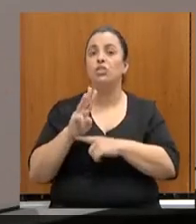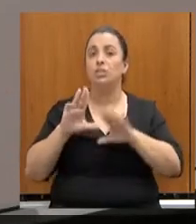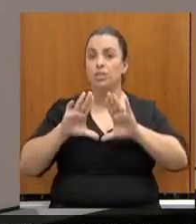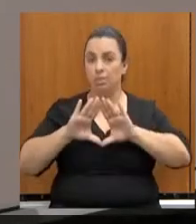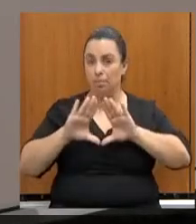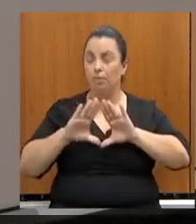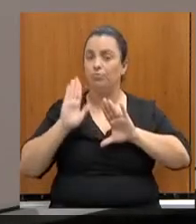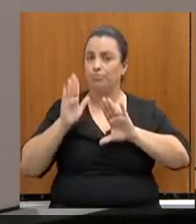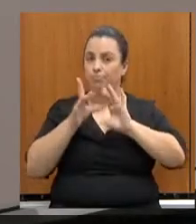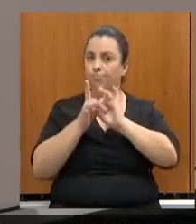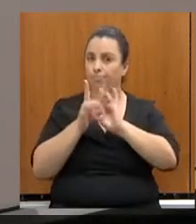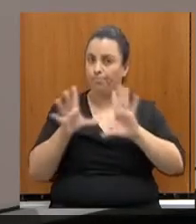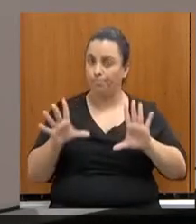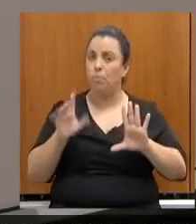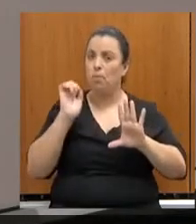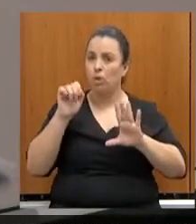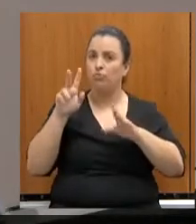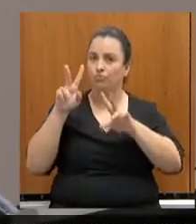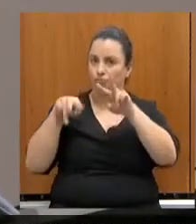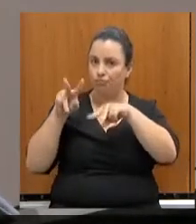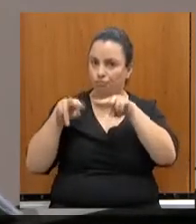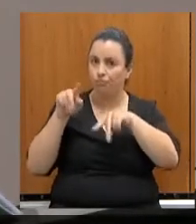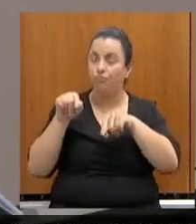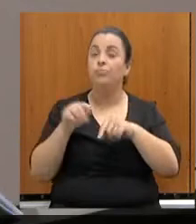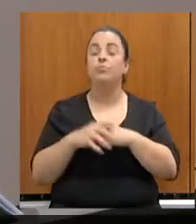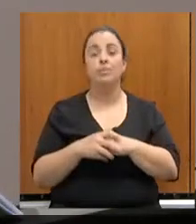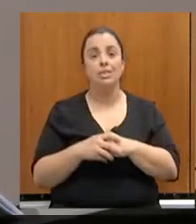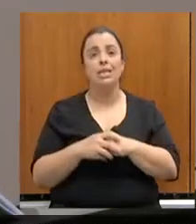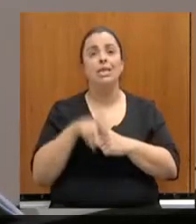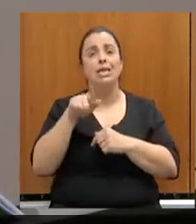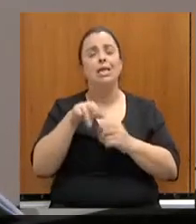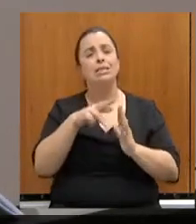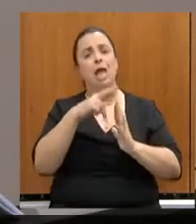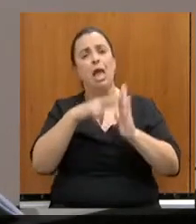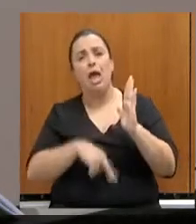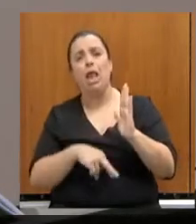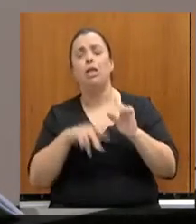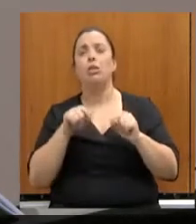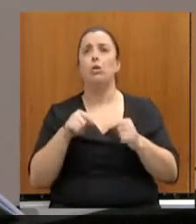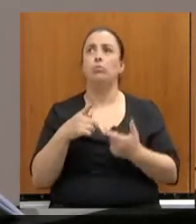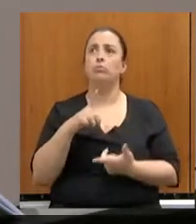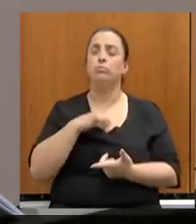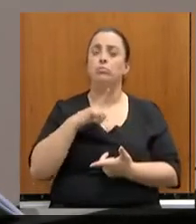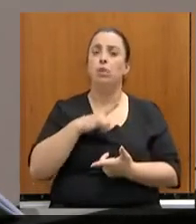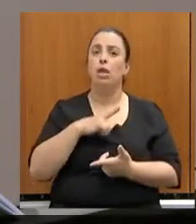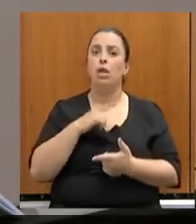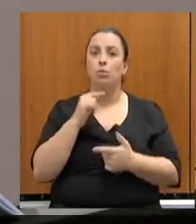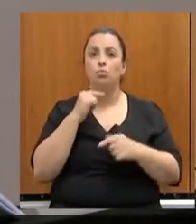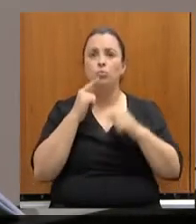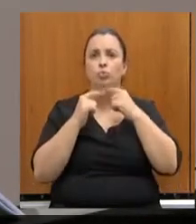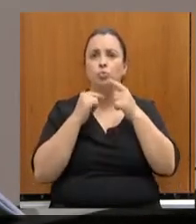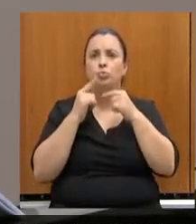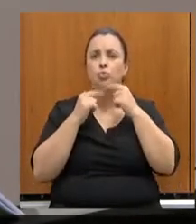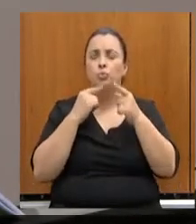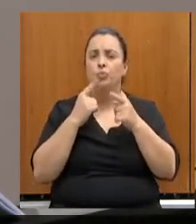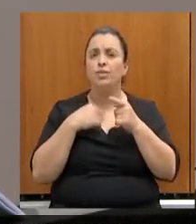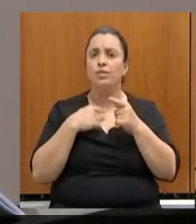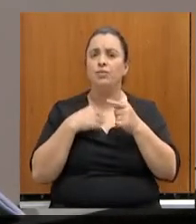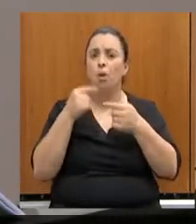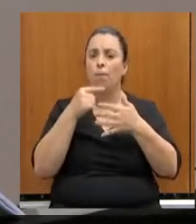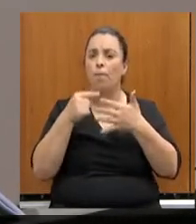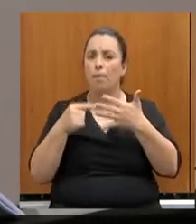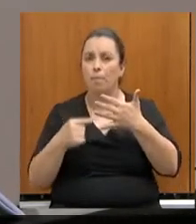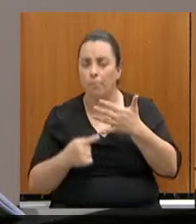e esse relatório eles nos traz algumas questões que eu pontuei aqui